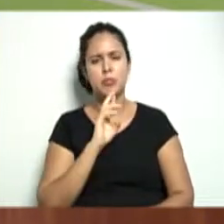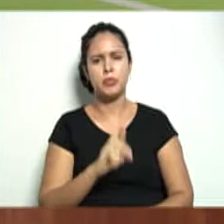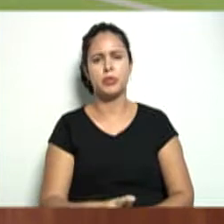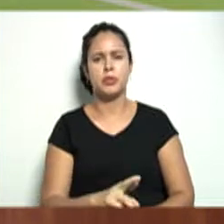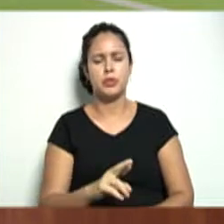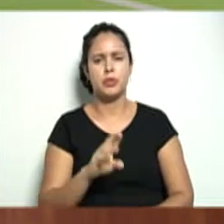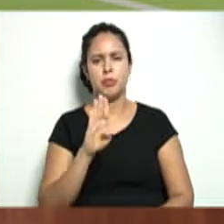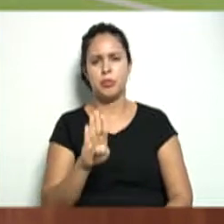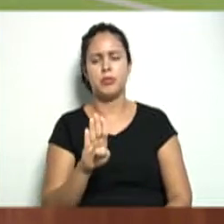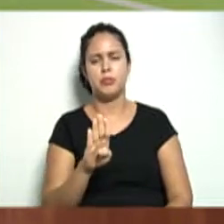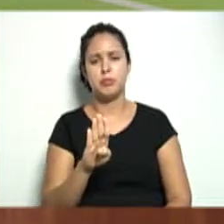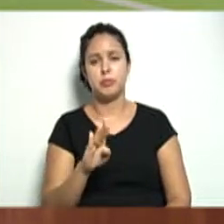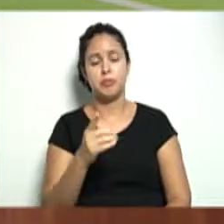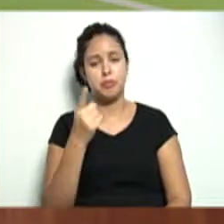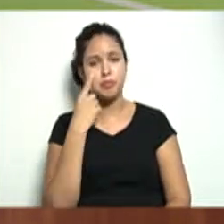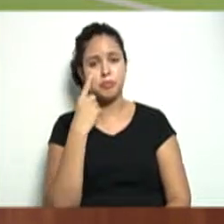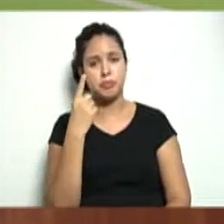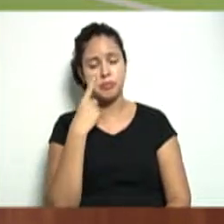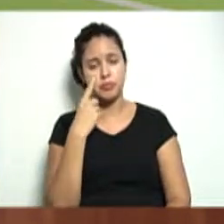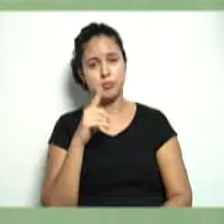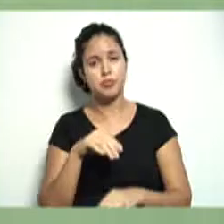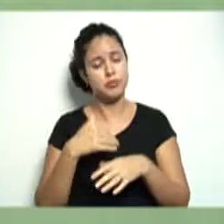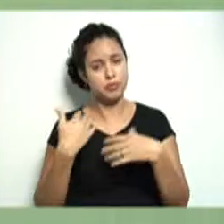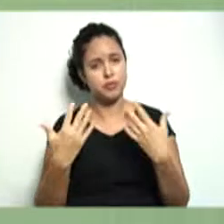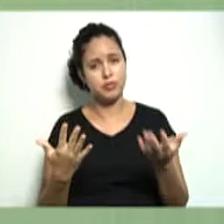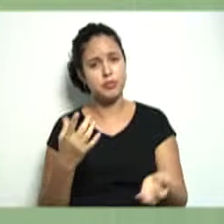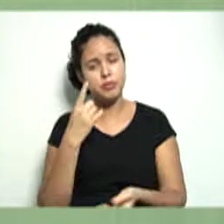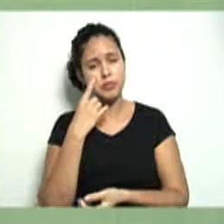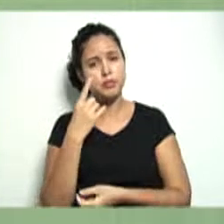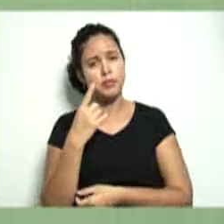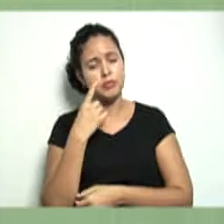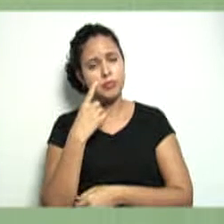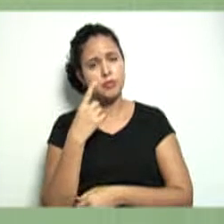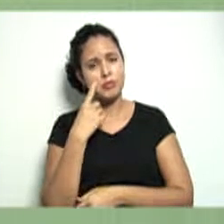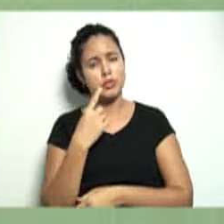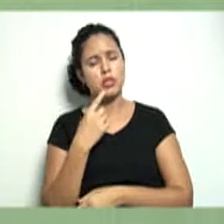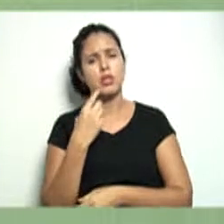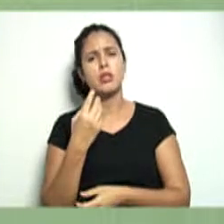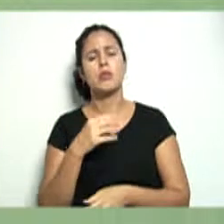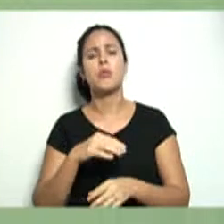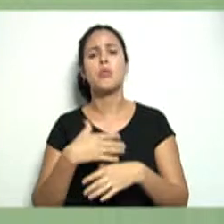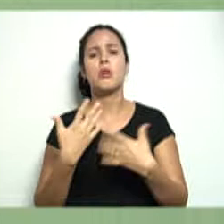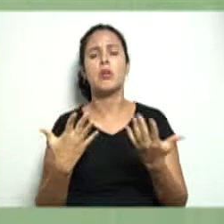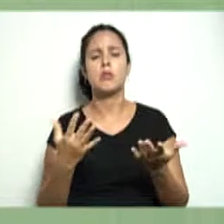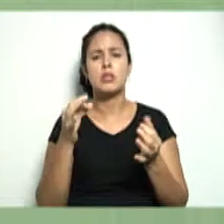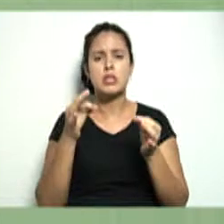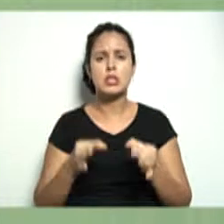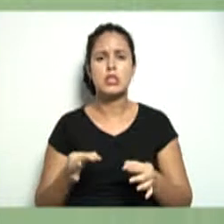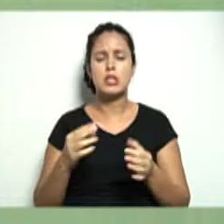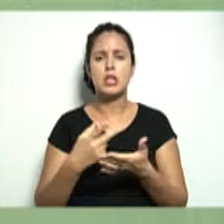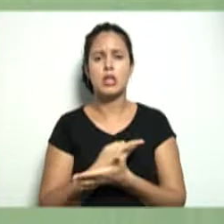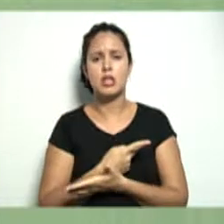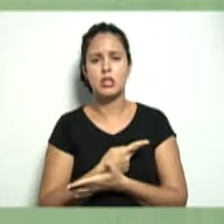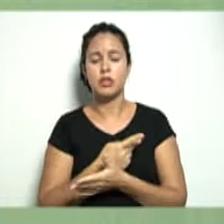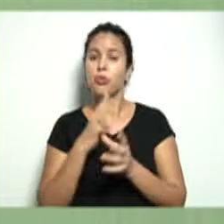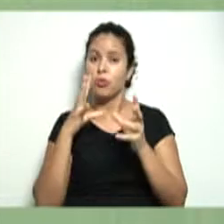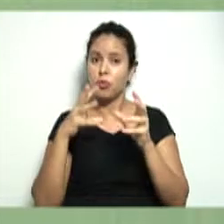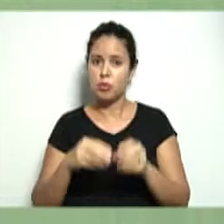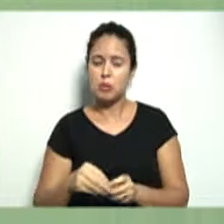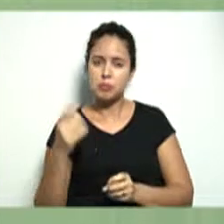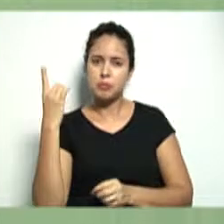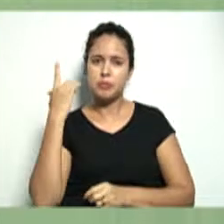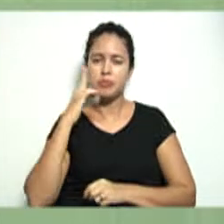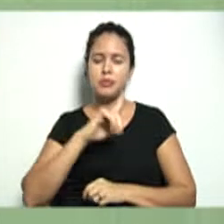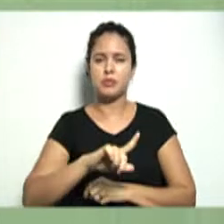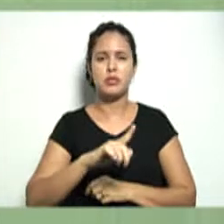letra B, olha aqui. Então, vamos aqui revelar que todo mundo está compreendendo o